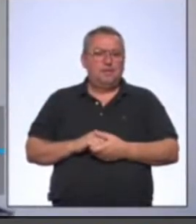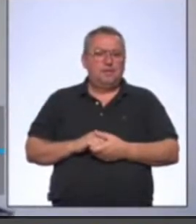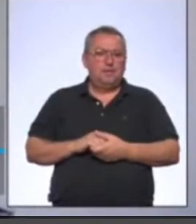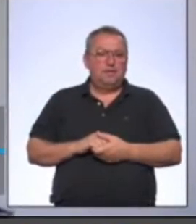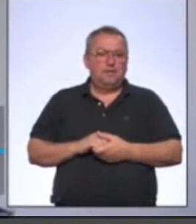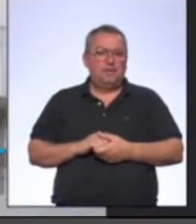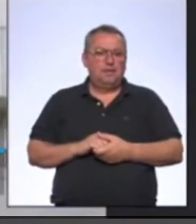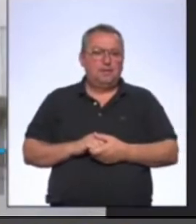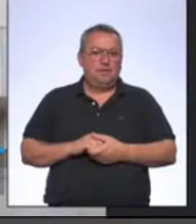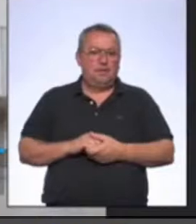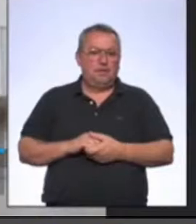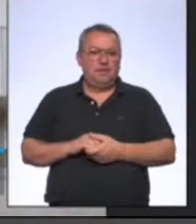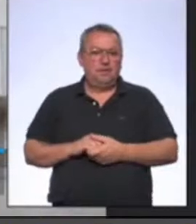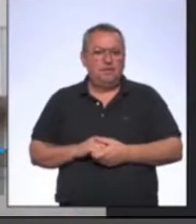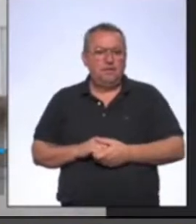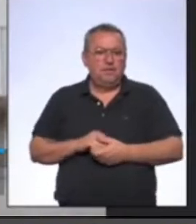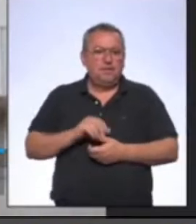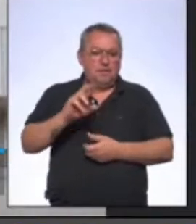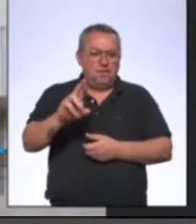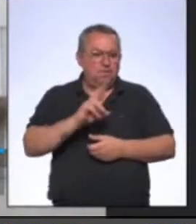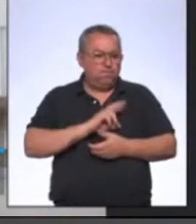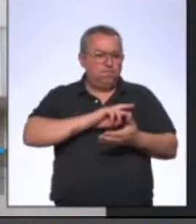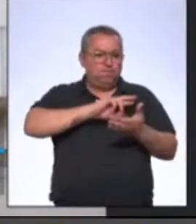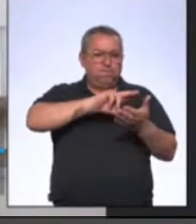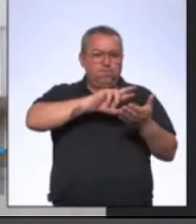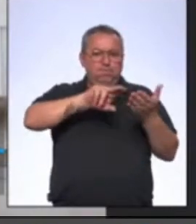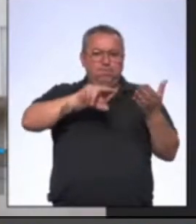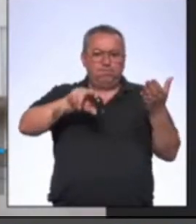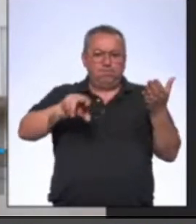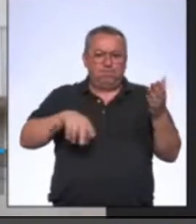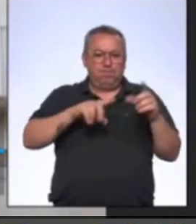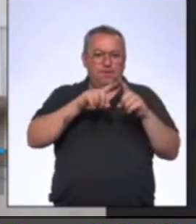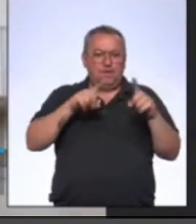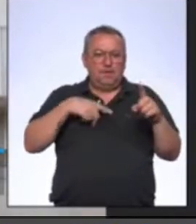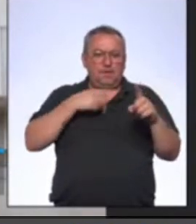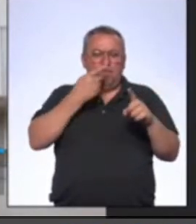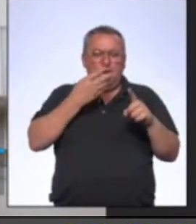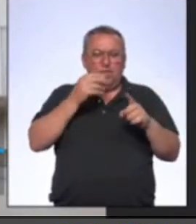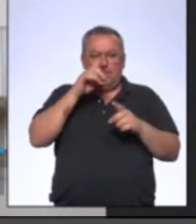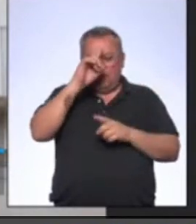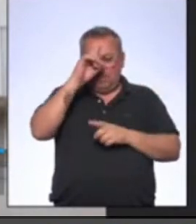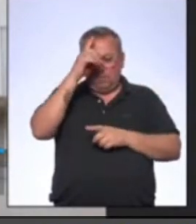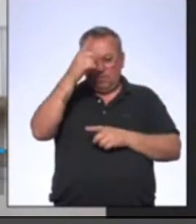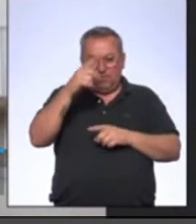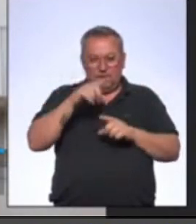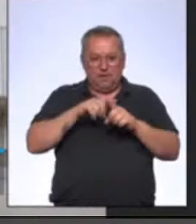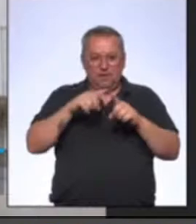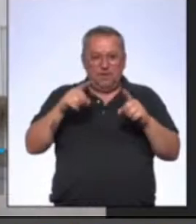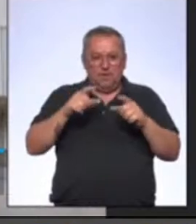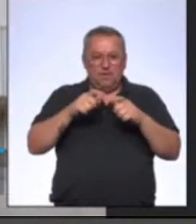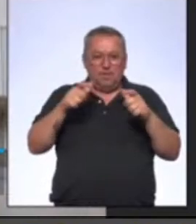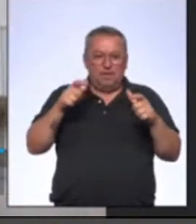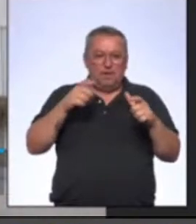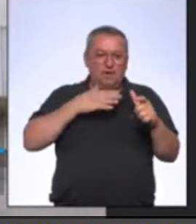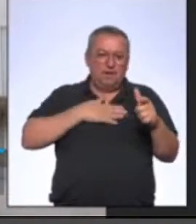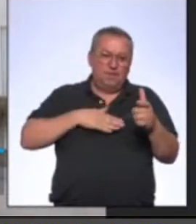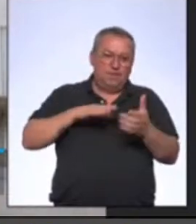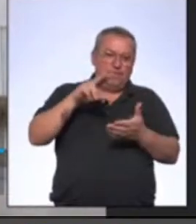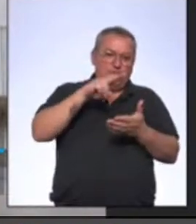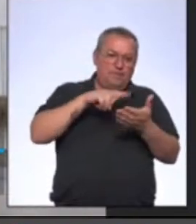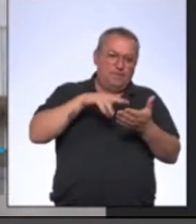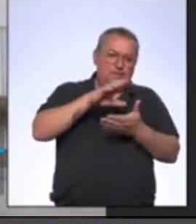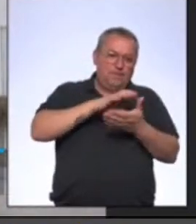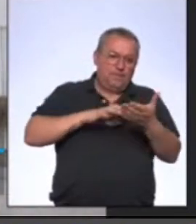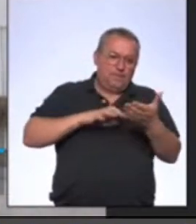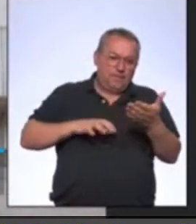Professor, as respostas estão sendo assim variadas, né? Eu acredito que eles ficaram com muitas dúvidas. Talvez porque não gostem de ler o texto,